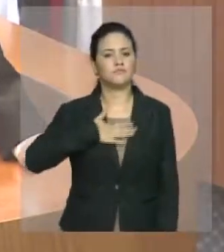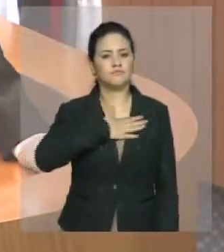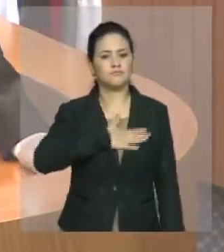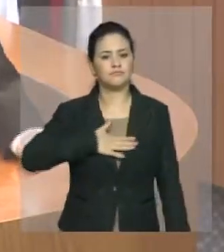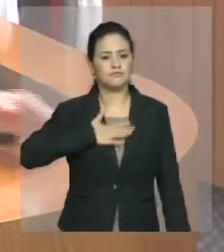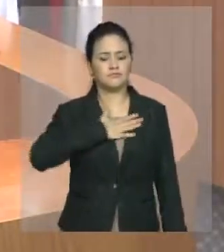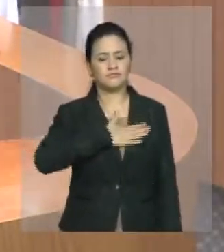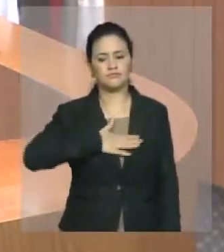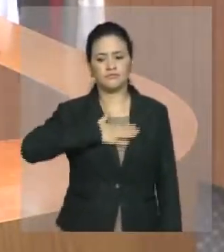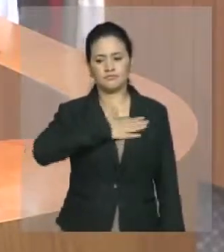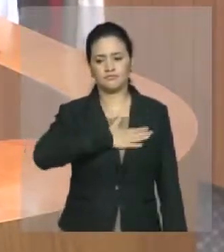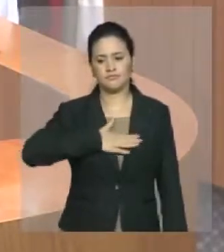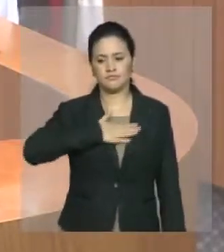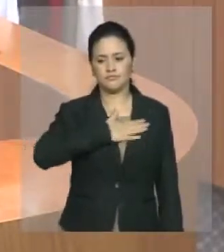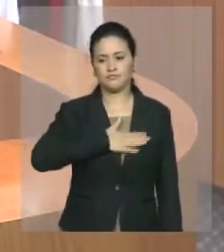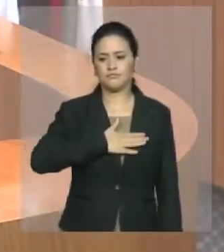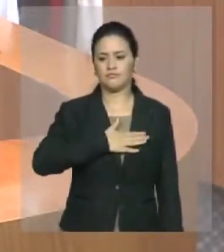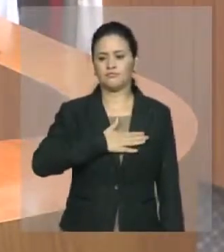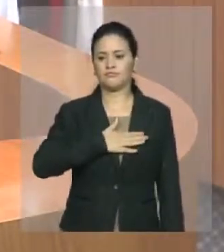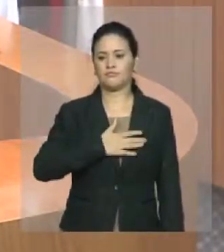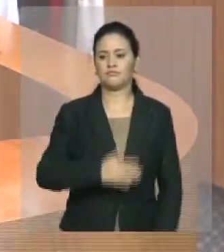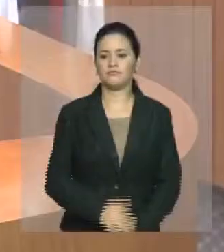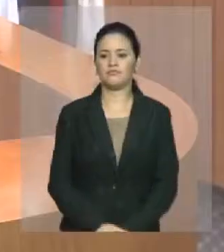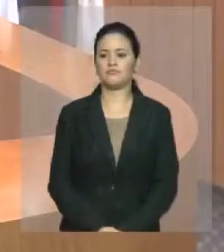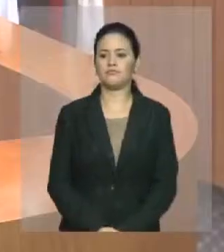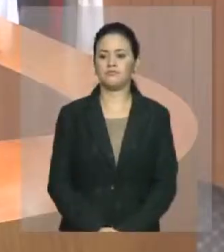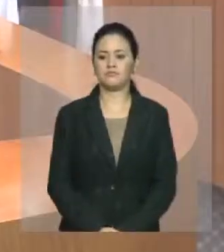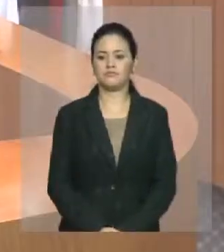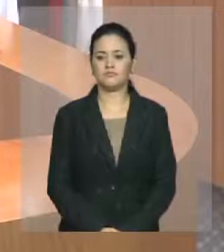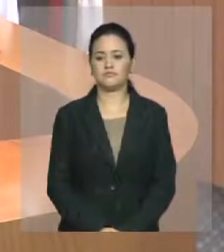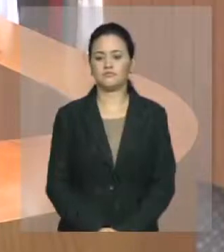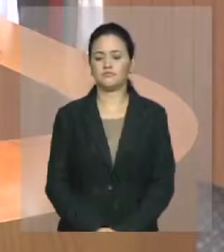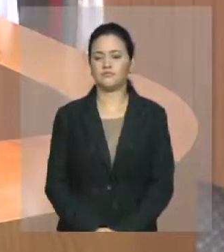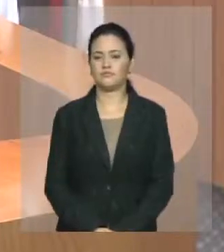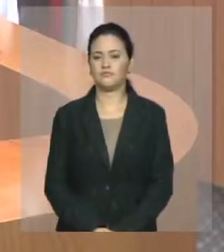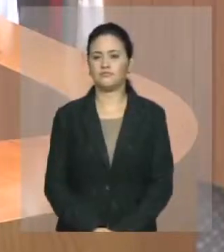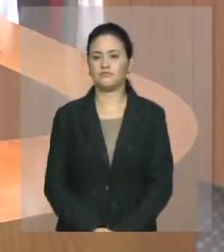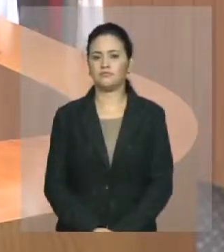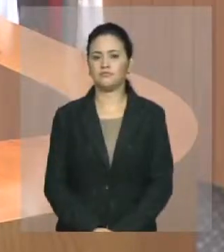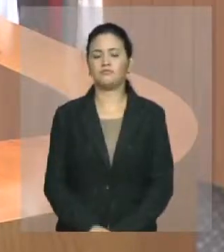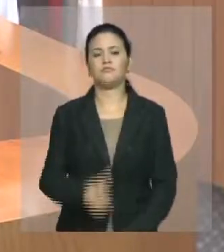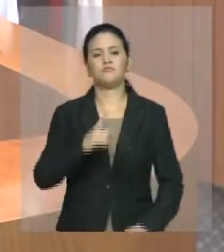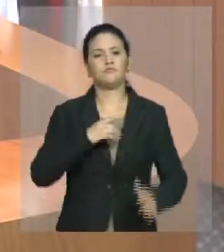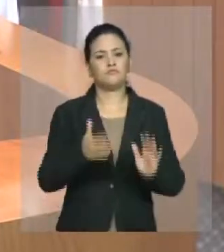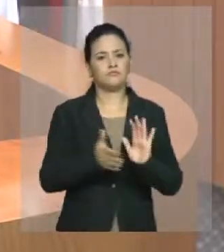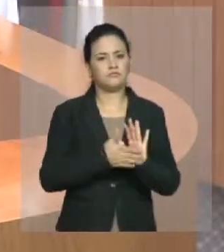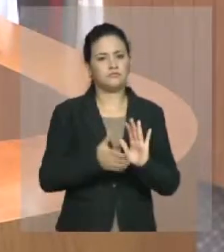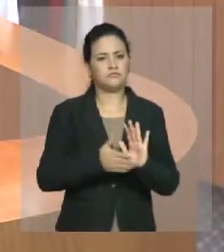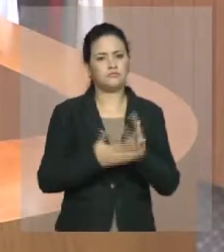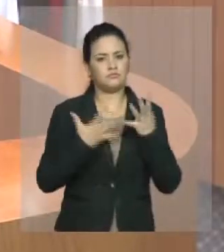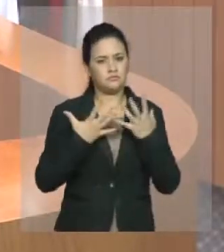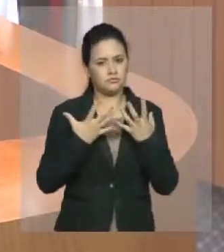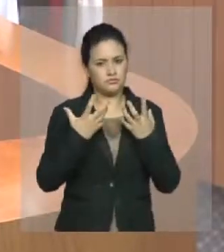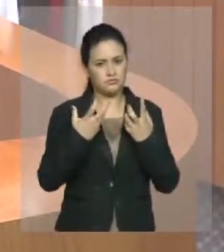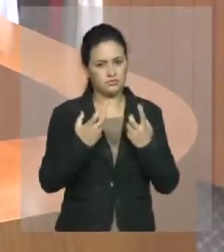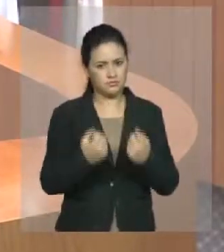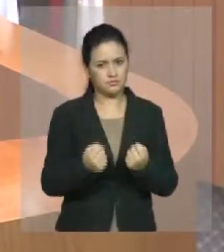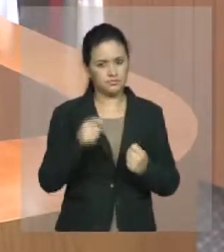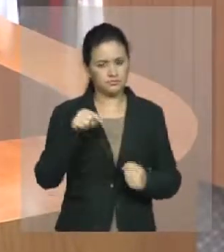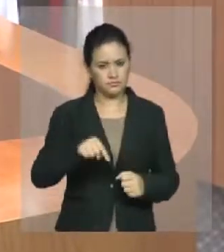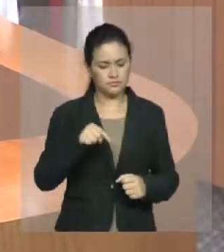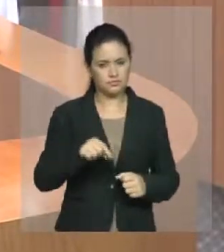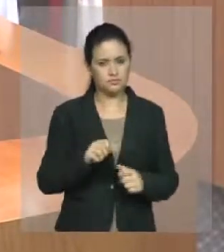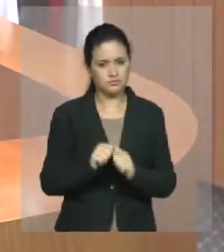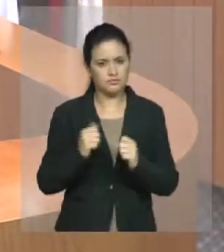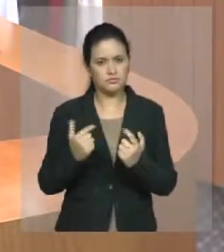ter uma proposta que foi aprovada por essa casa, ainda no ano de 2011,